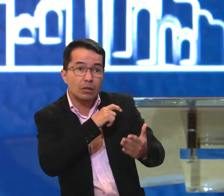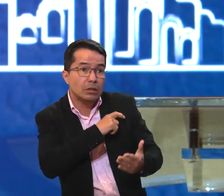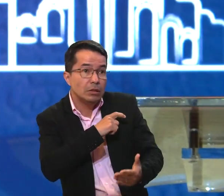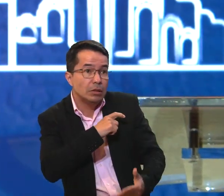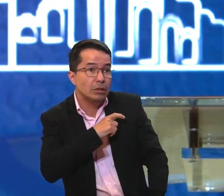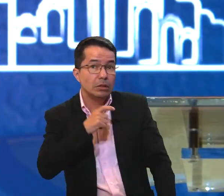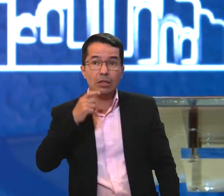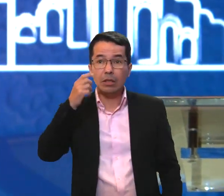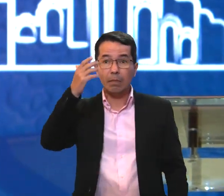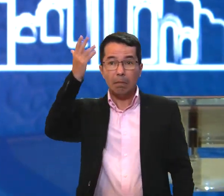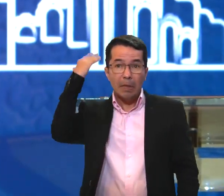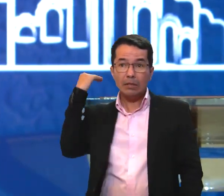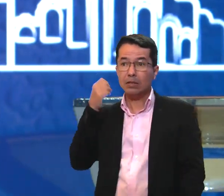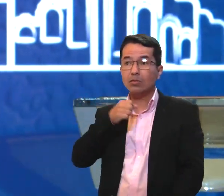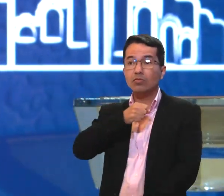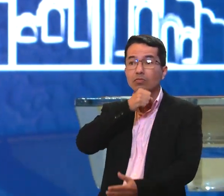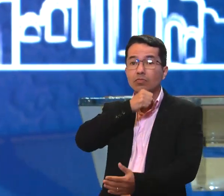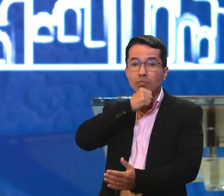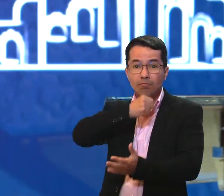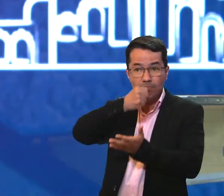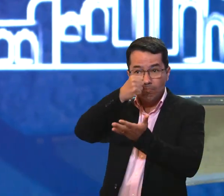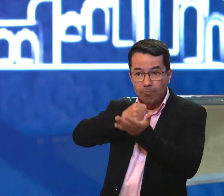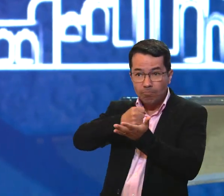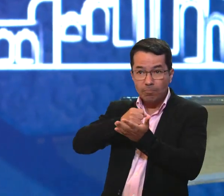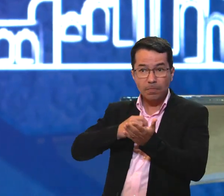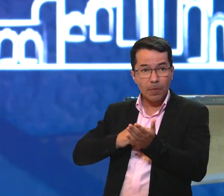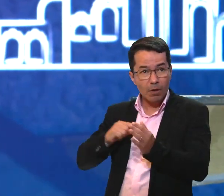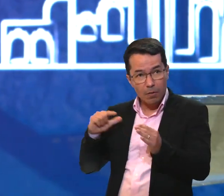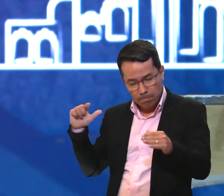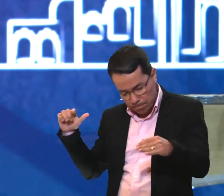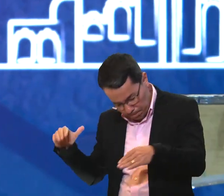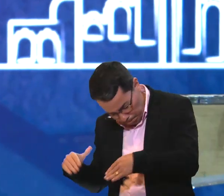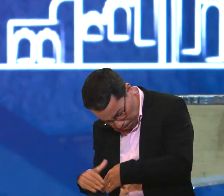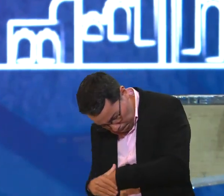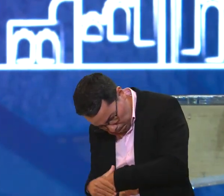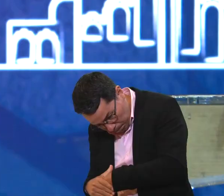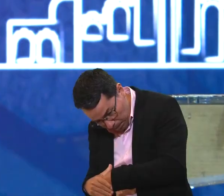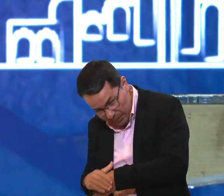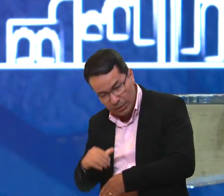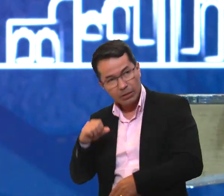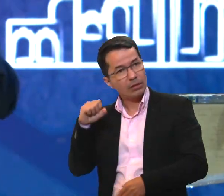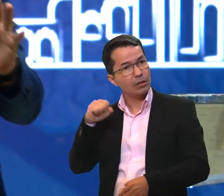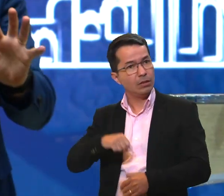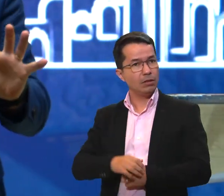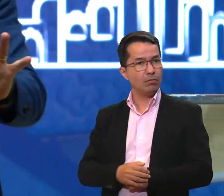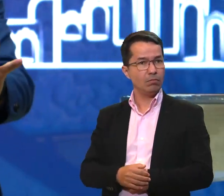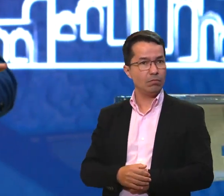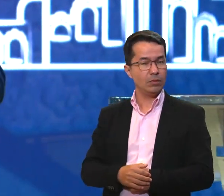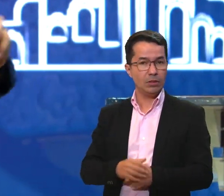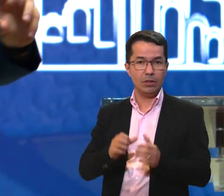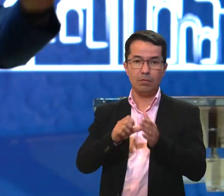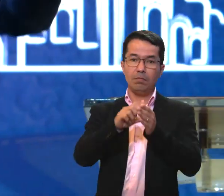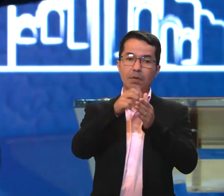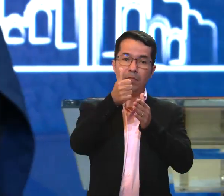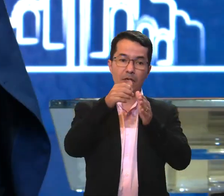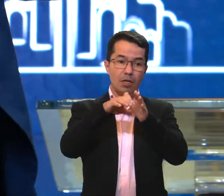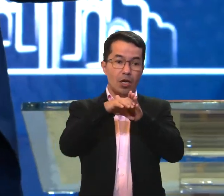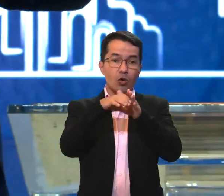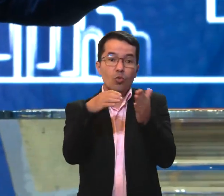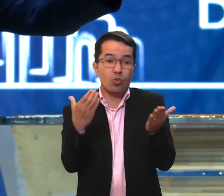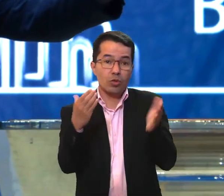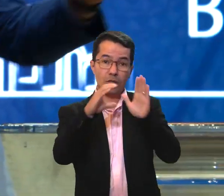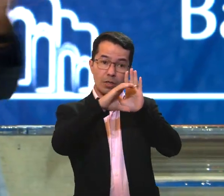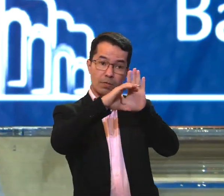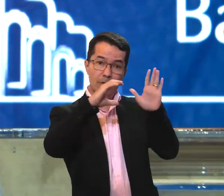assembleias solenes do povo, quando eles se humilhavam na presença de Deus. O que se representava? Então, 1 Crônicas 21, quando acontece